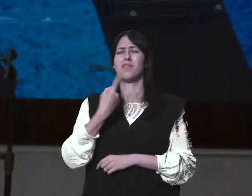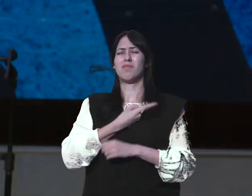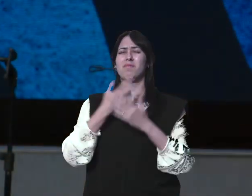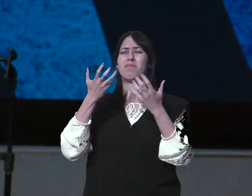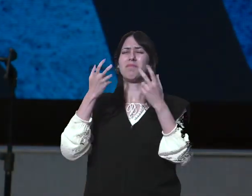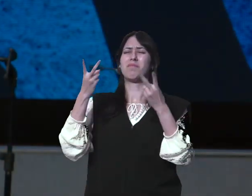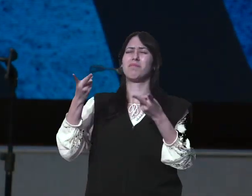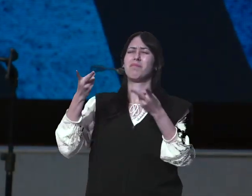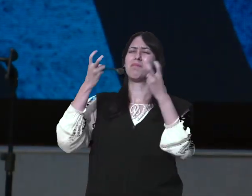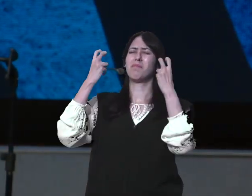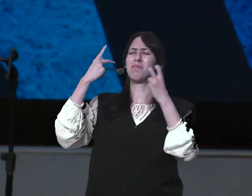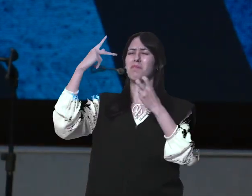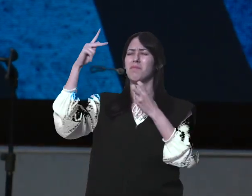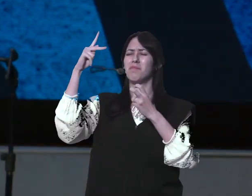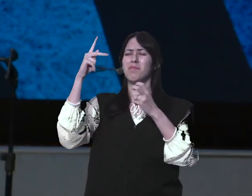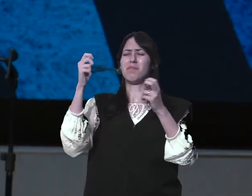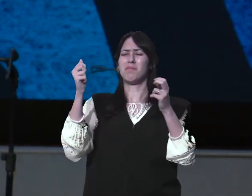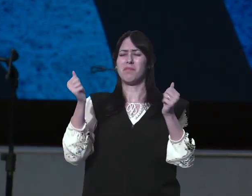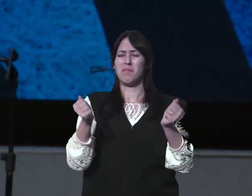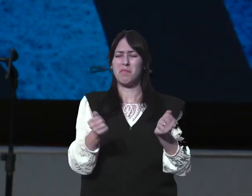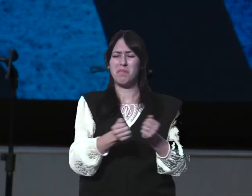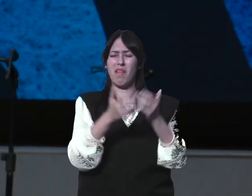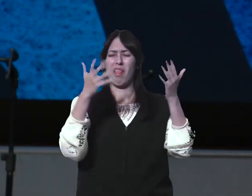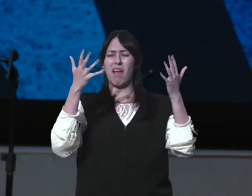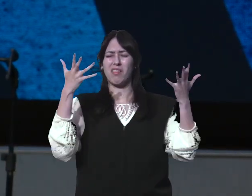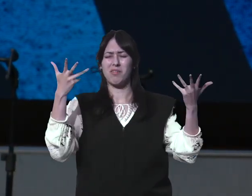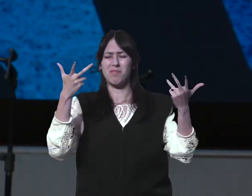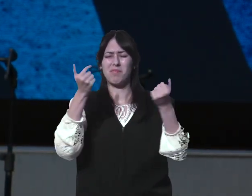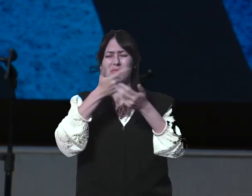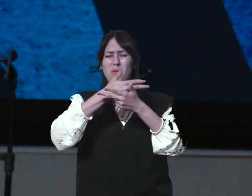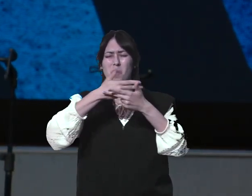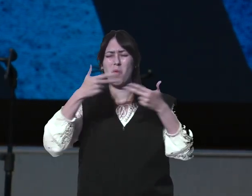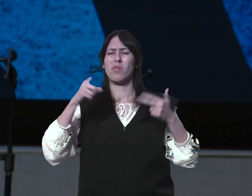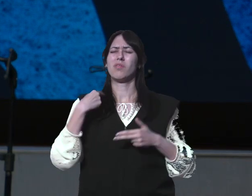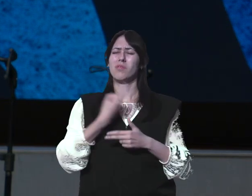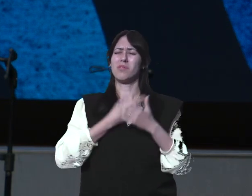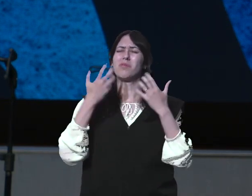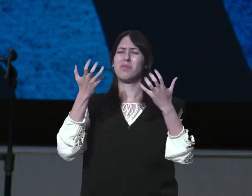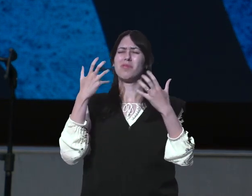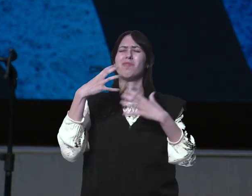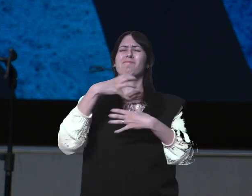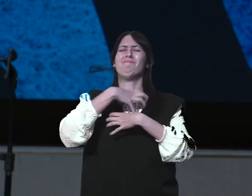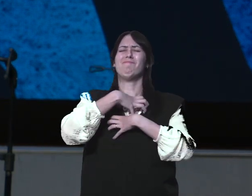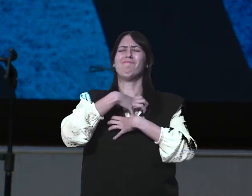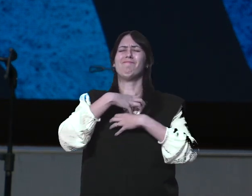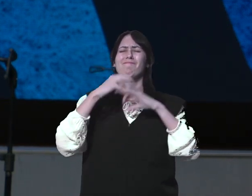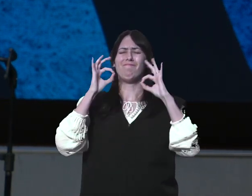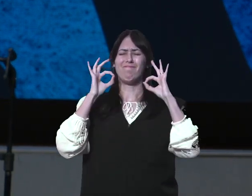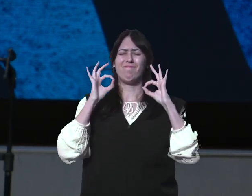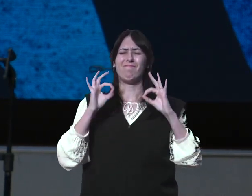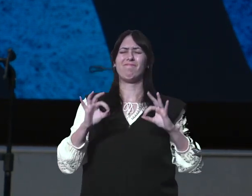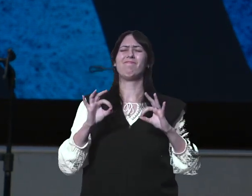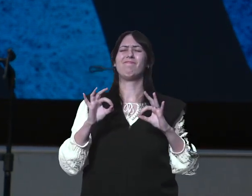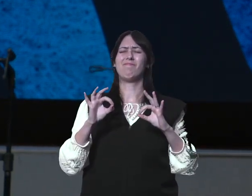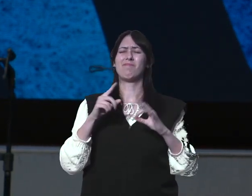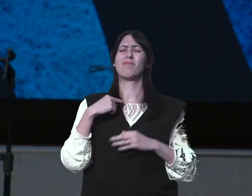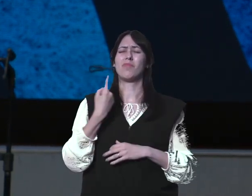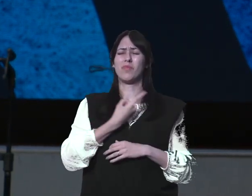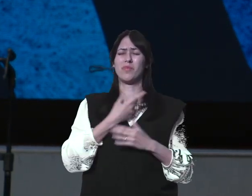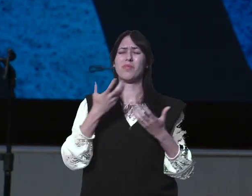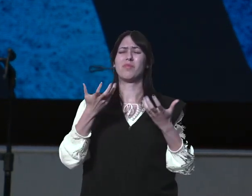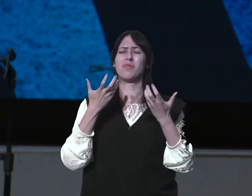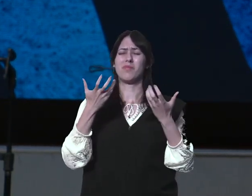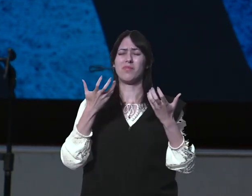maravilhas, presença de Deus seja algo tão notório em nós, através de nós,